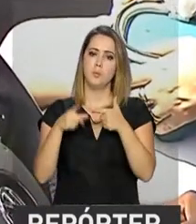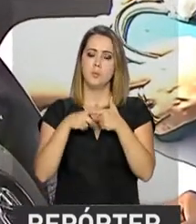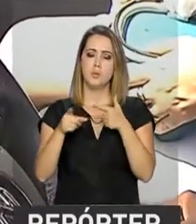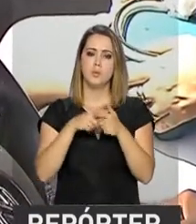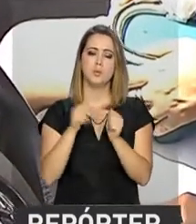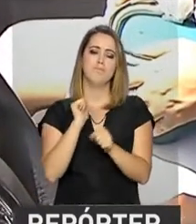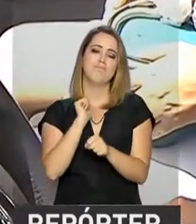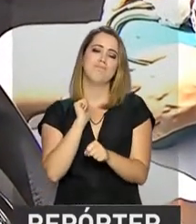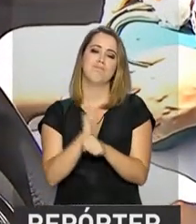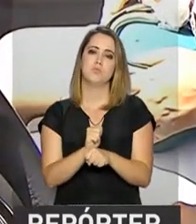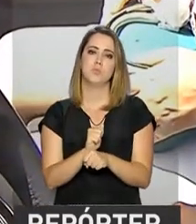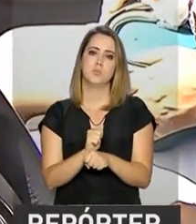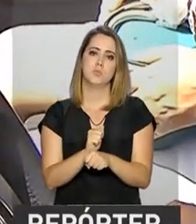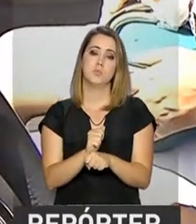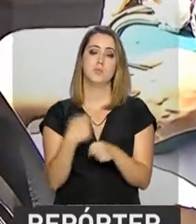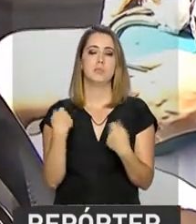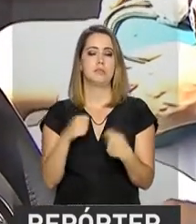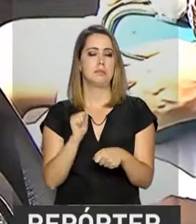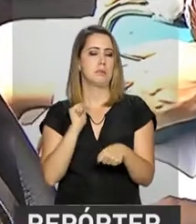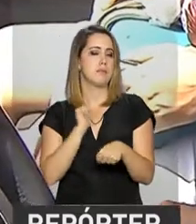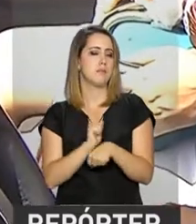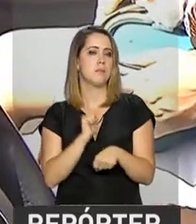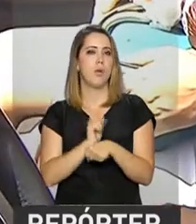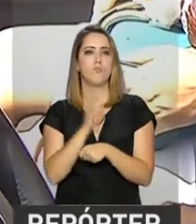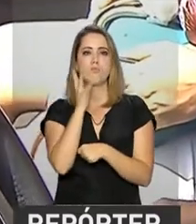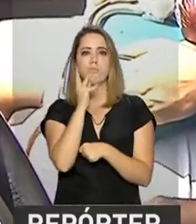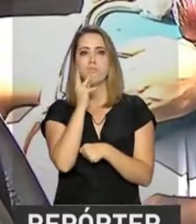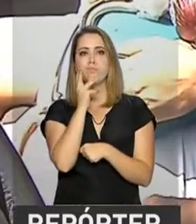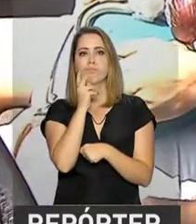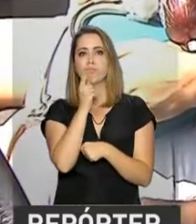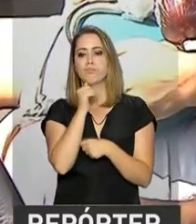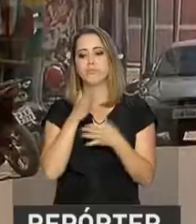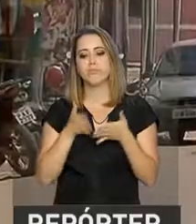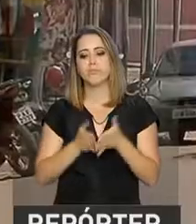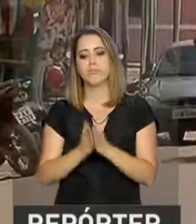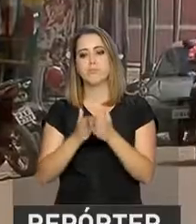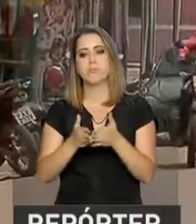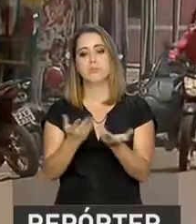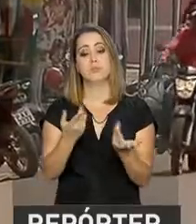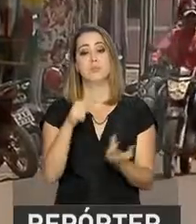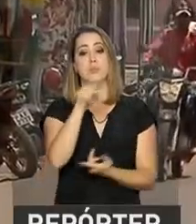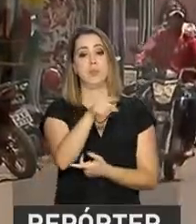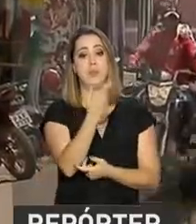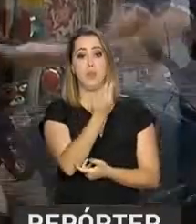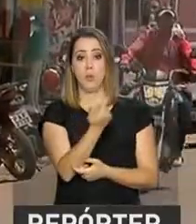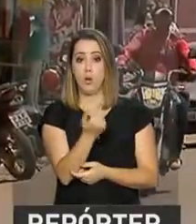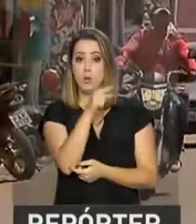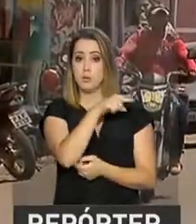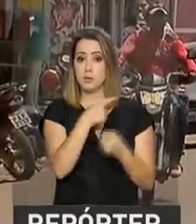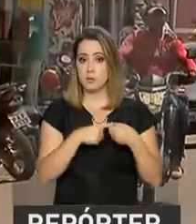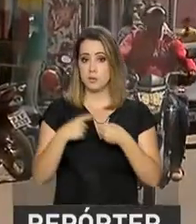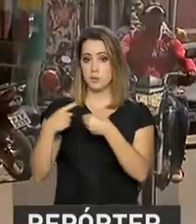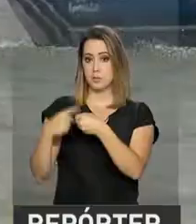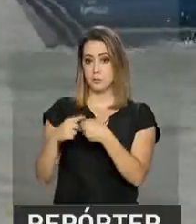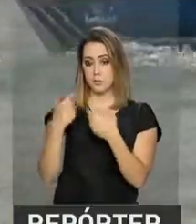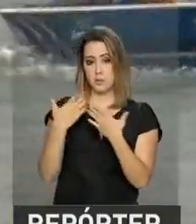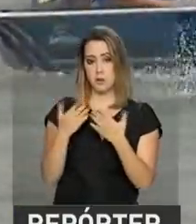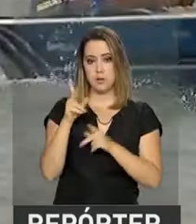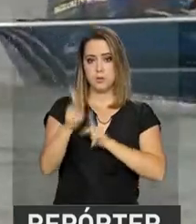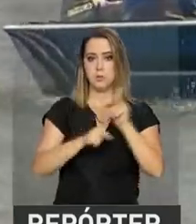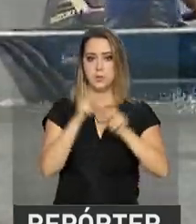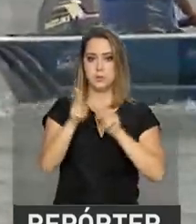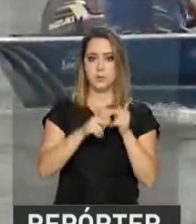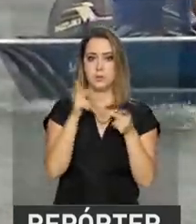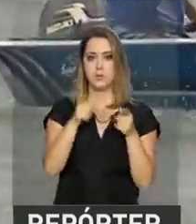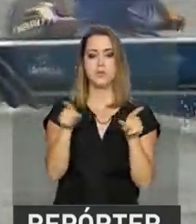problema de espera que a gente tem abordado muito tempo que nana essa travessia assim como em xambioá a população de são geraldo do